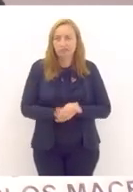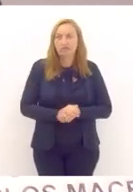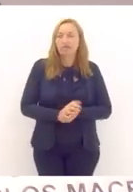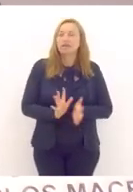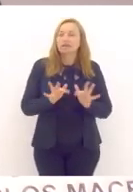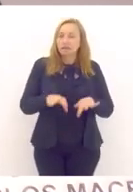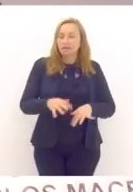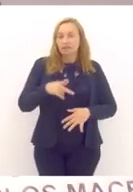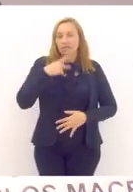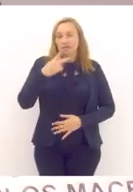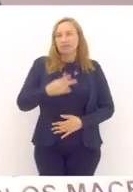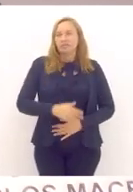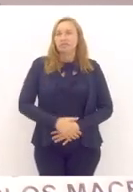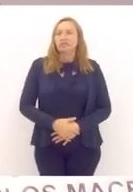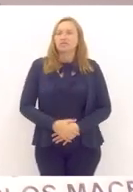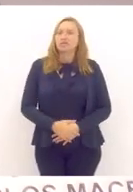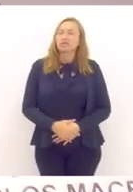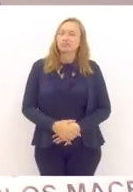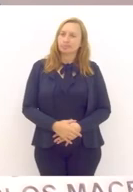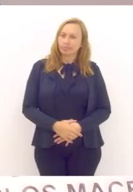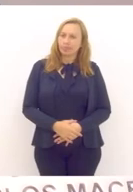aqui a minha fala